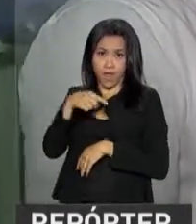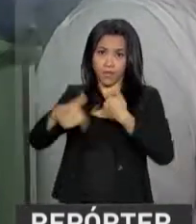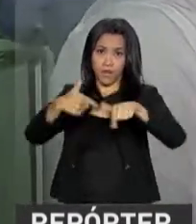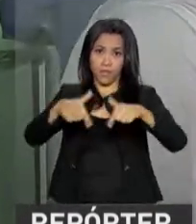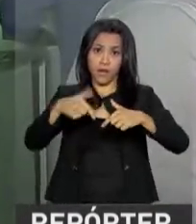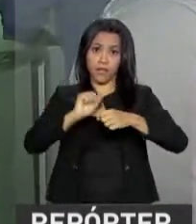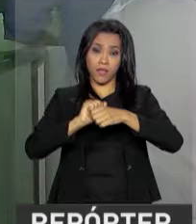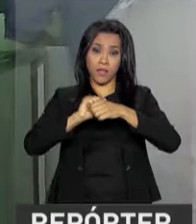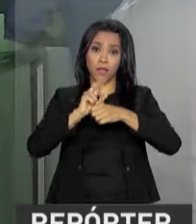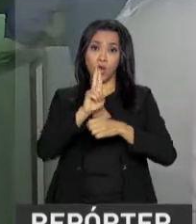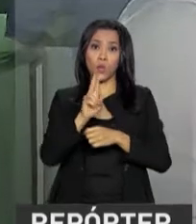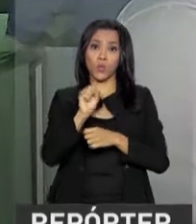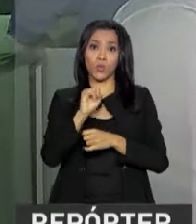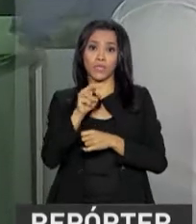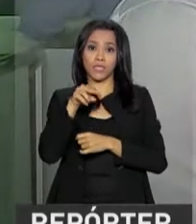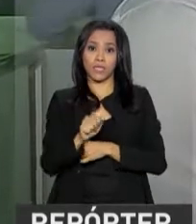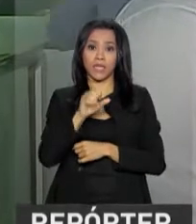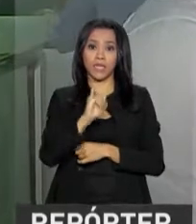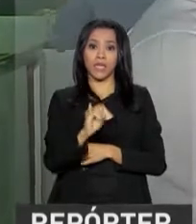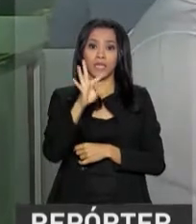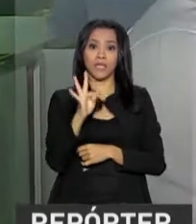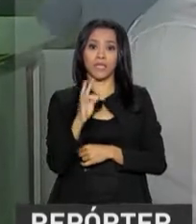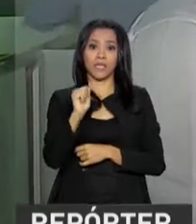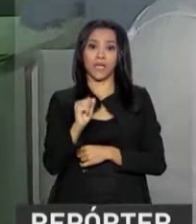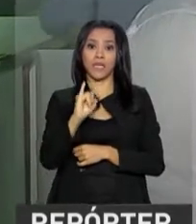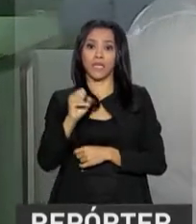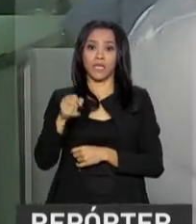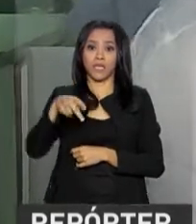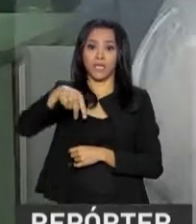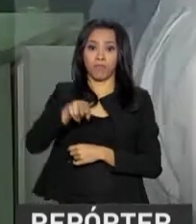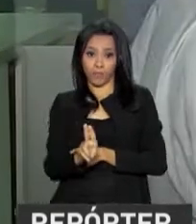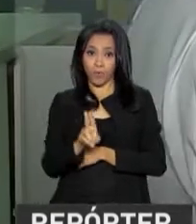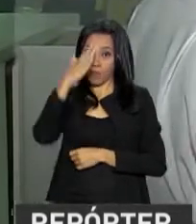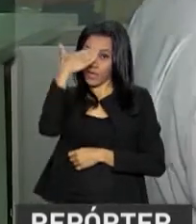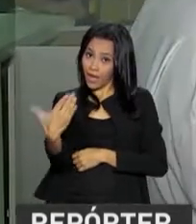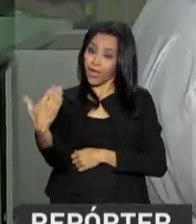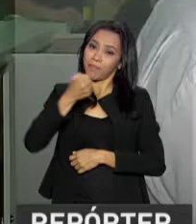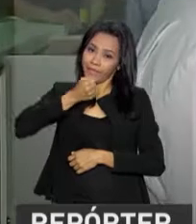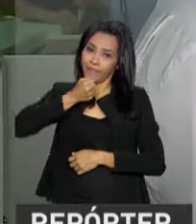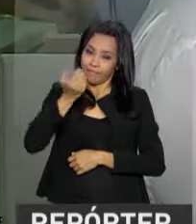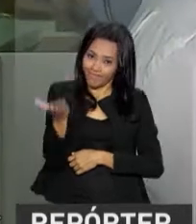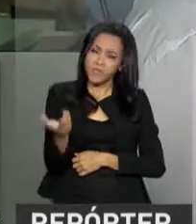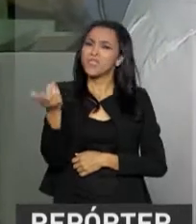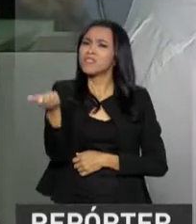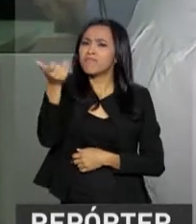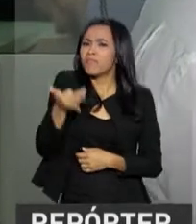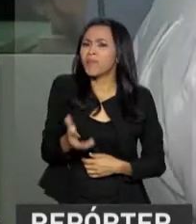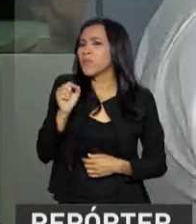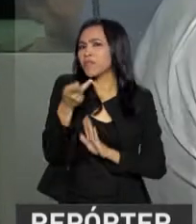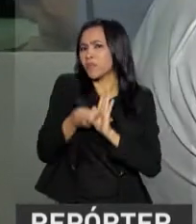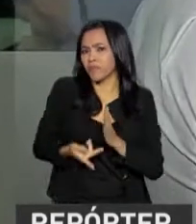alberton boa tarde leila obrigado por participar faz aqui conosco na tv nbr explicou que esse projeto